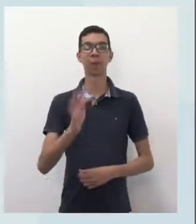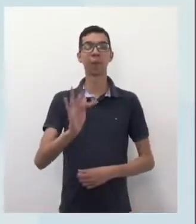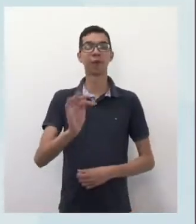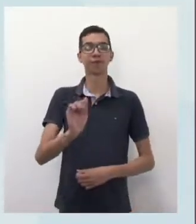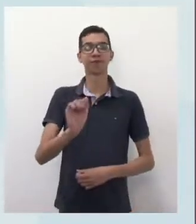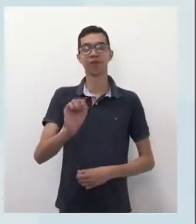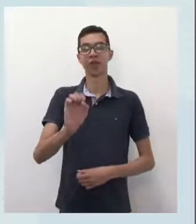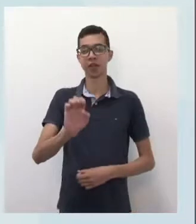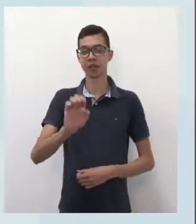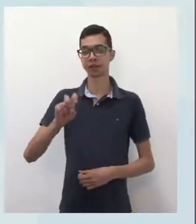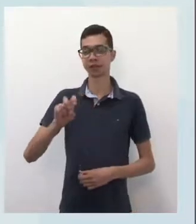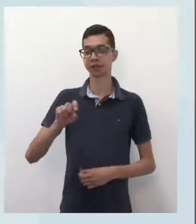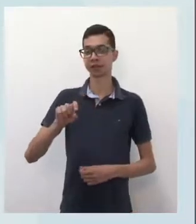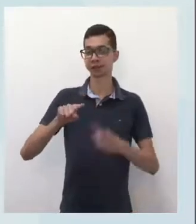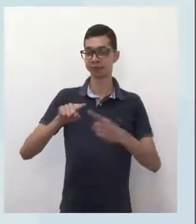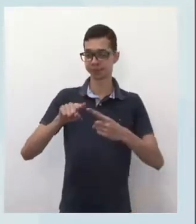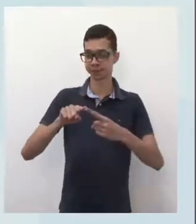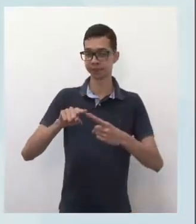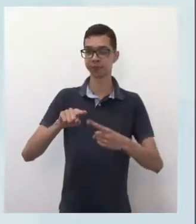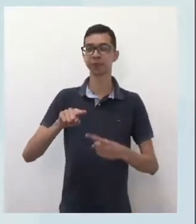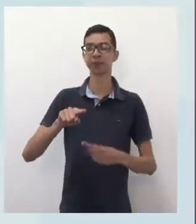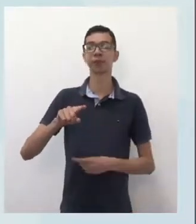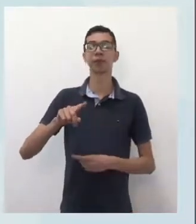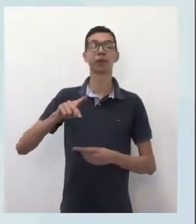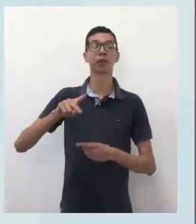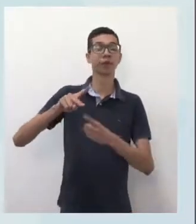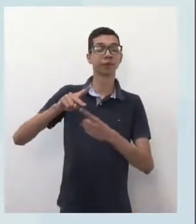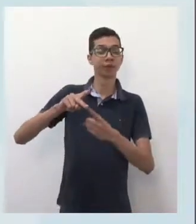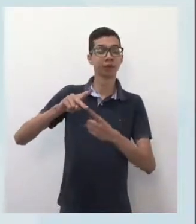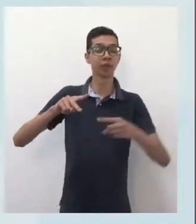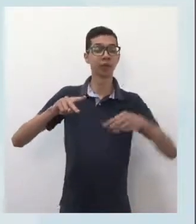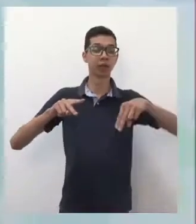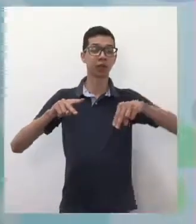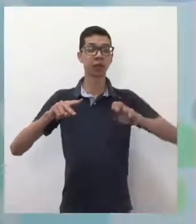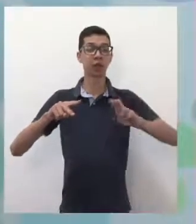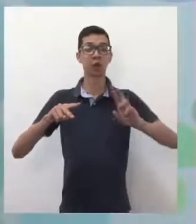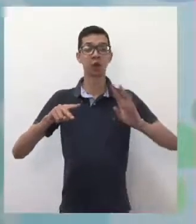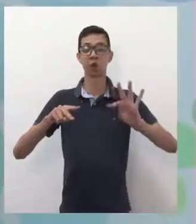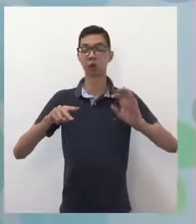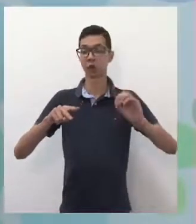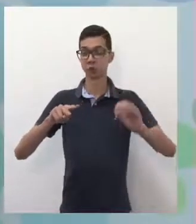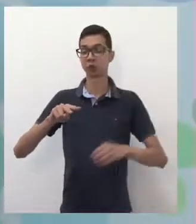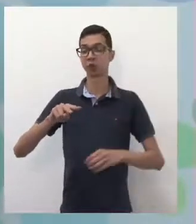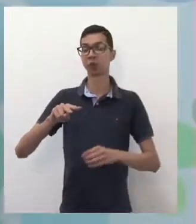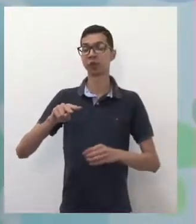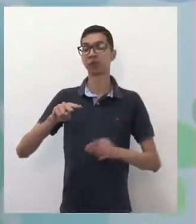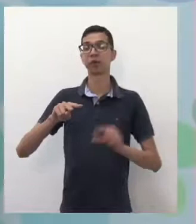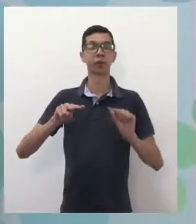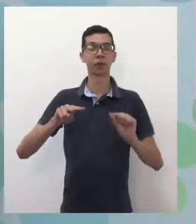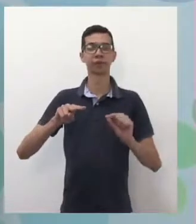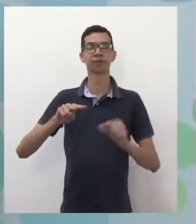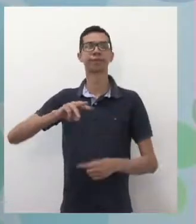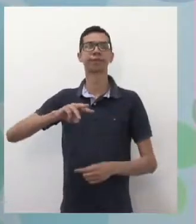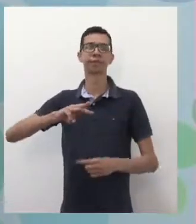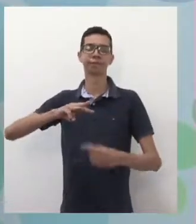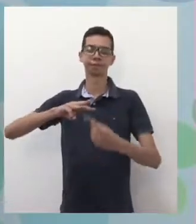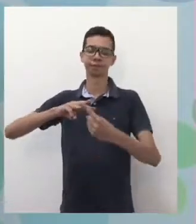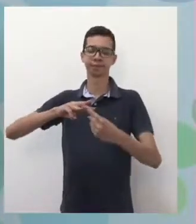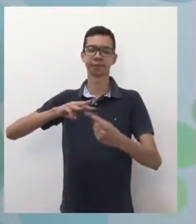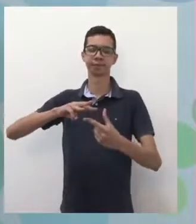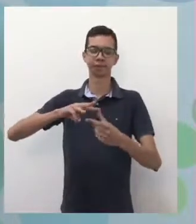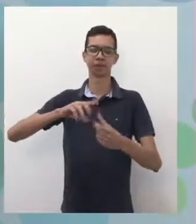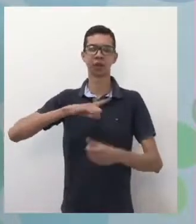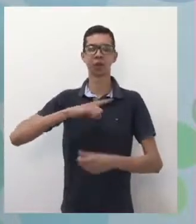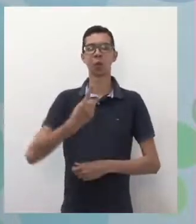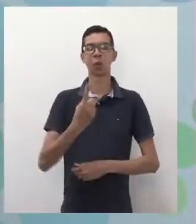o pessoal chama de neutro, isso aqui. Ó, se você ligar esses 2 aqui, vai dar 110 volts, nominal,